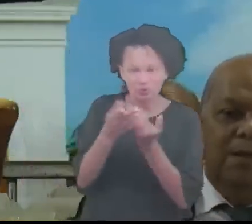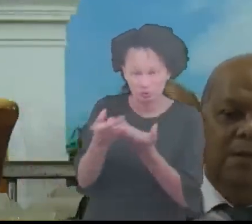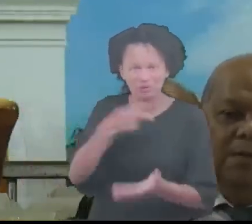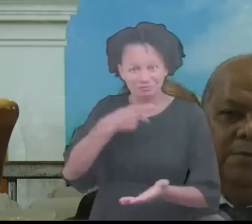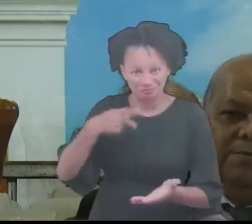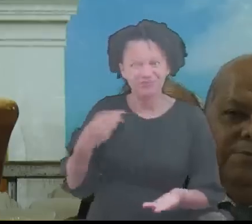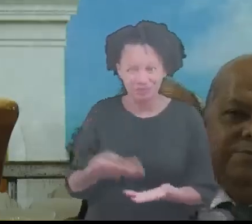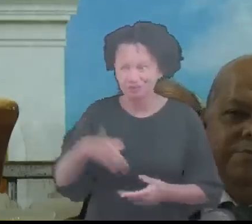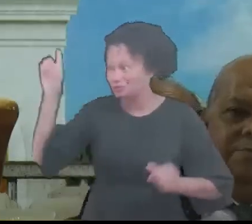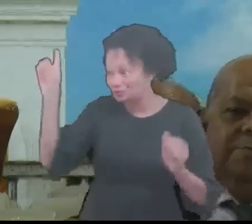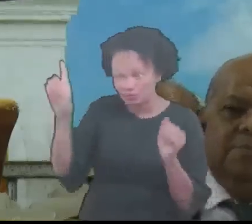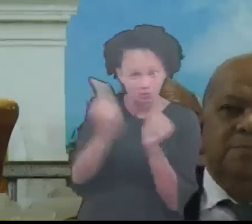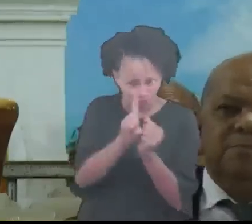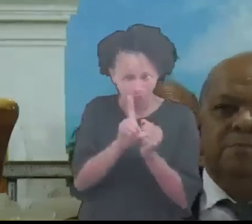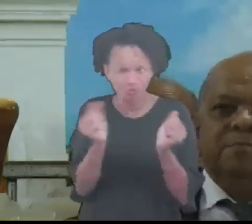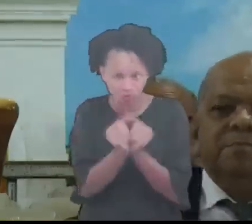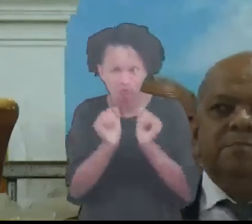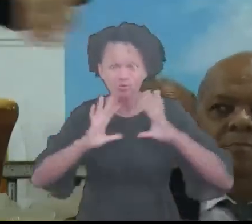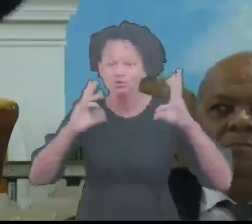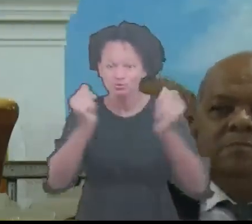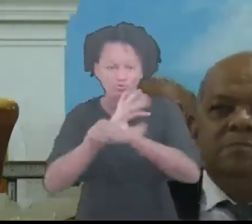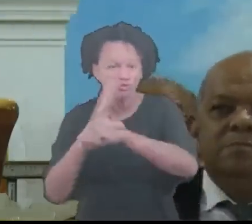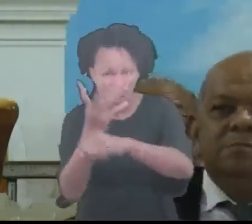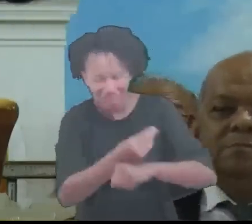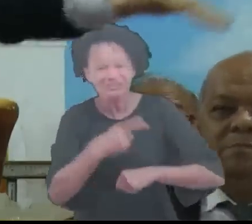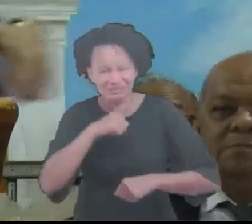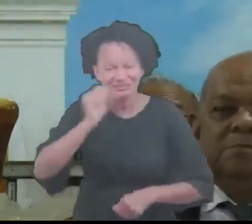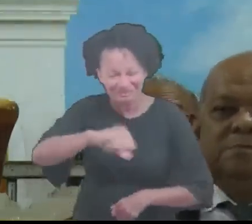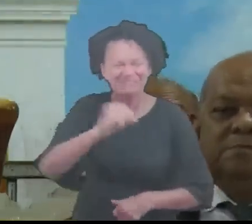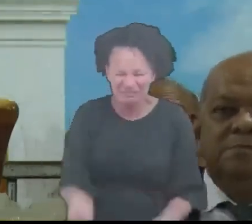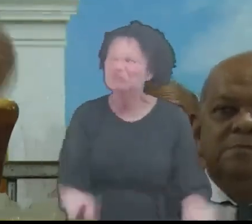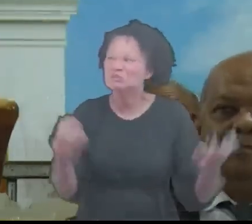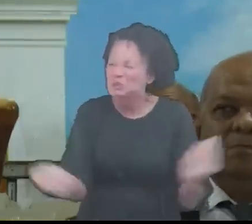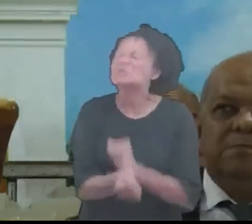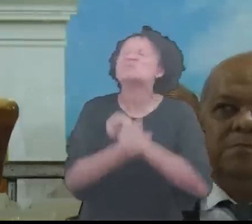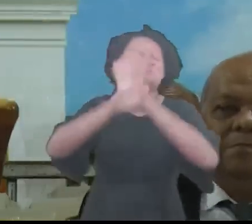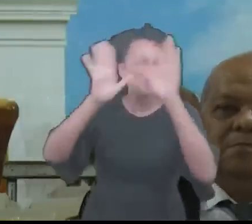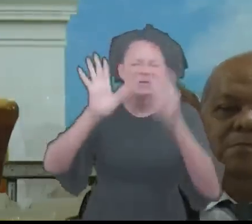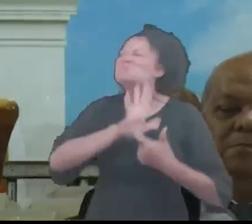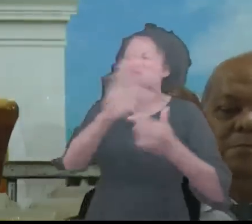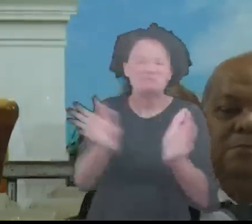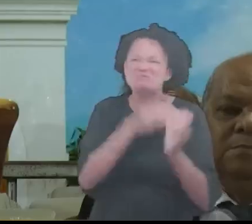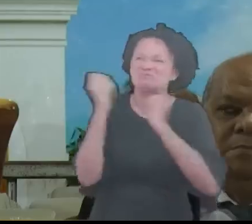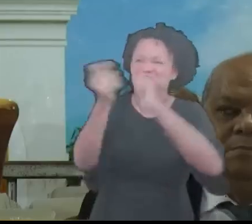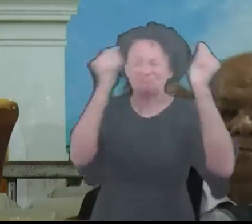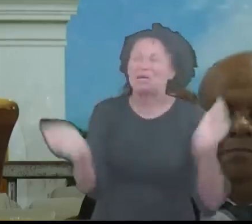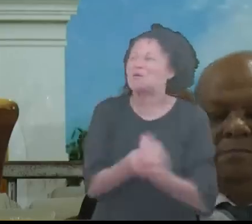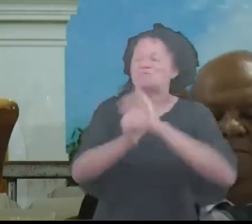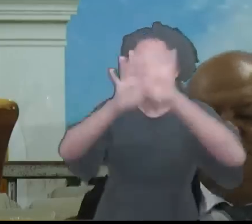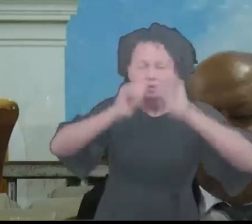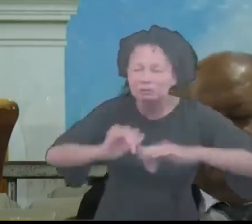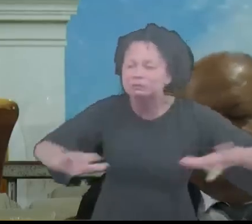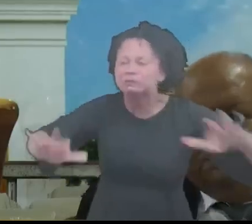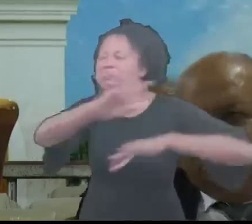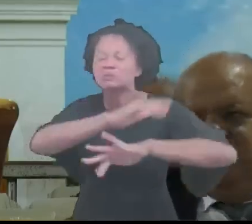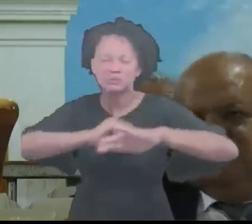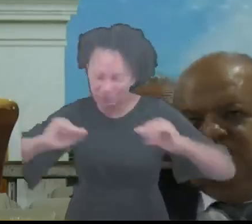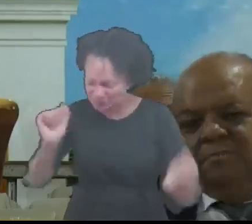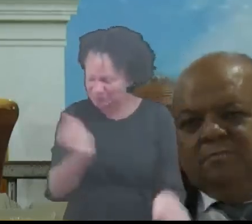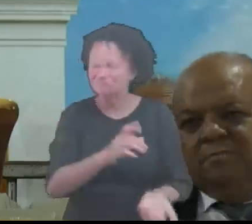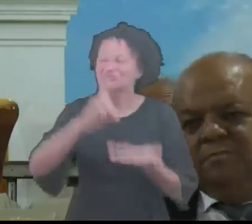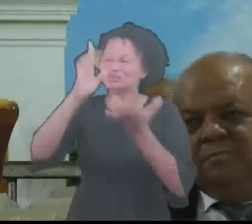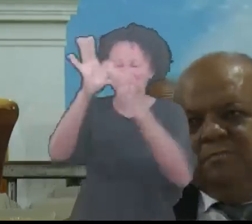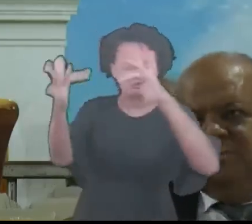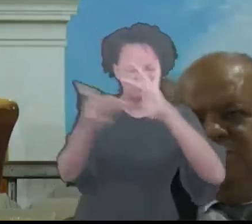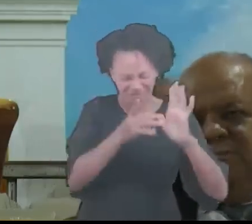pastores. O saquitel de mirra está na igreja toda. Se está, manifeste o cheiro. Manifeste, exale o cheiro do